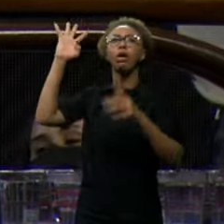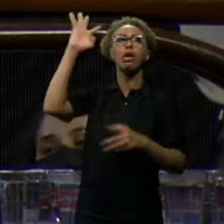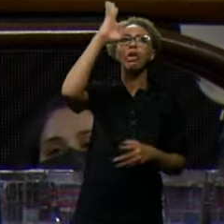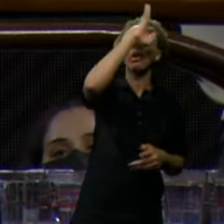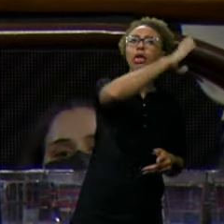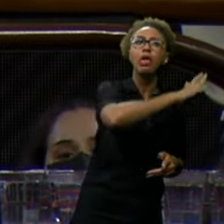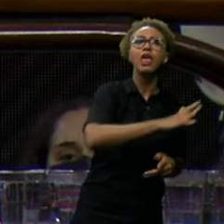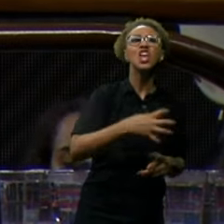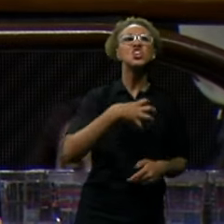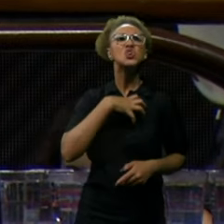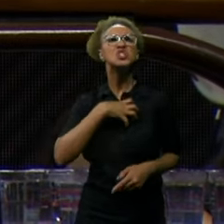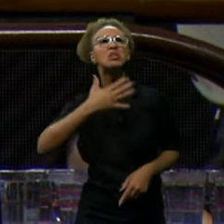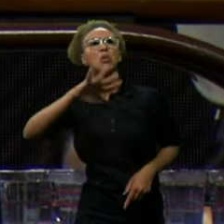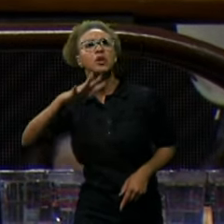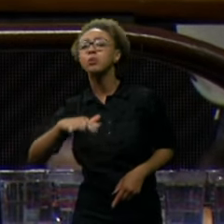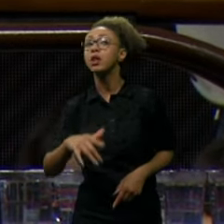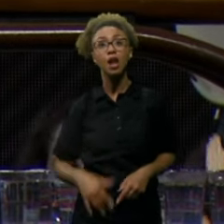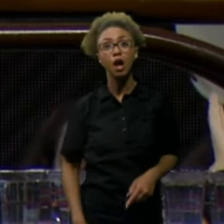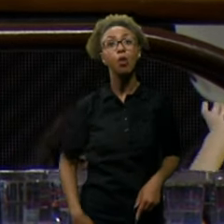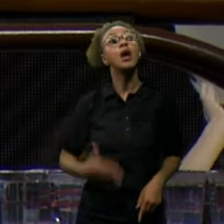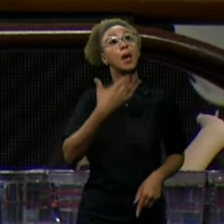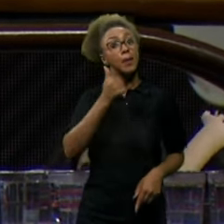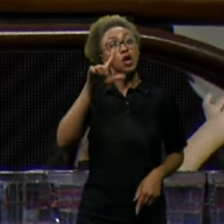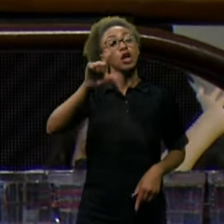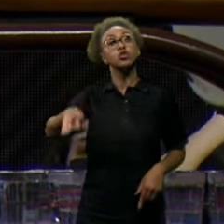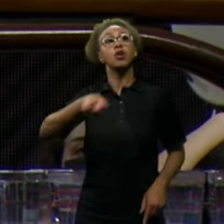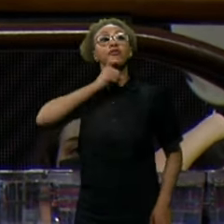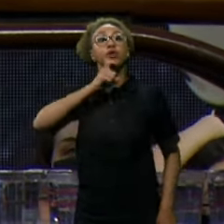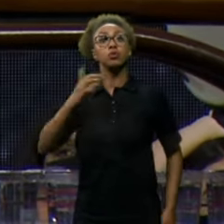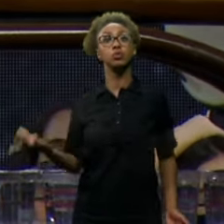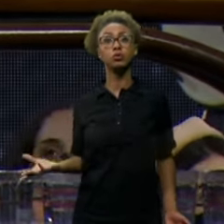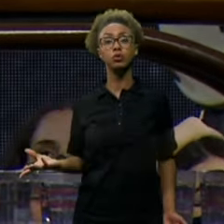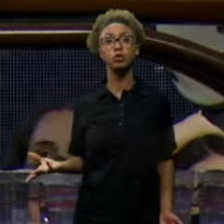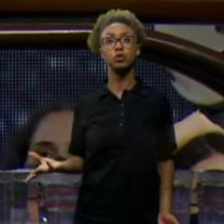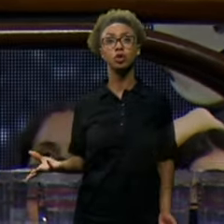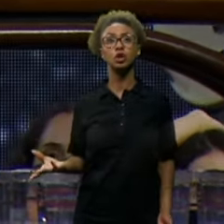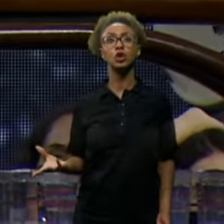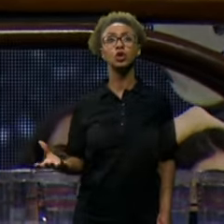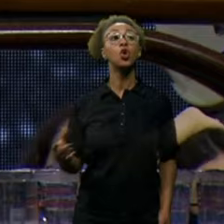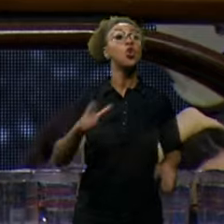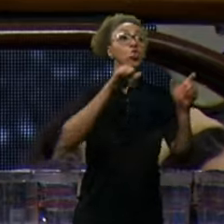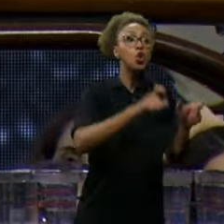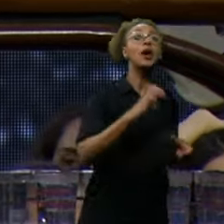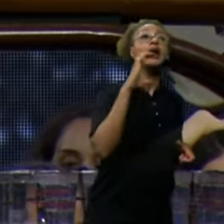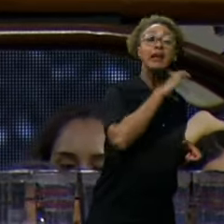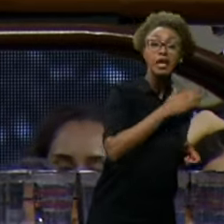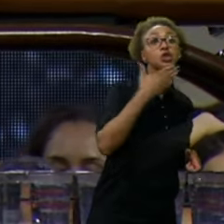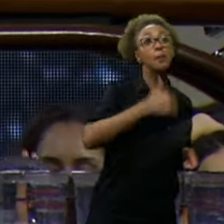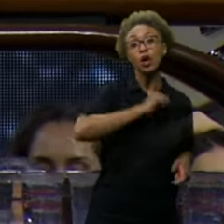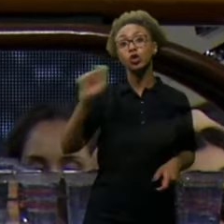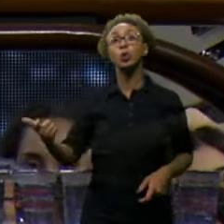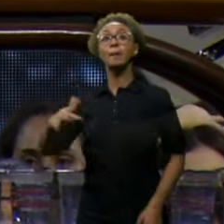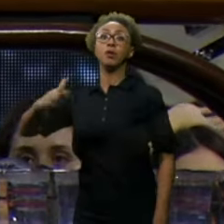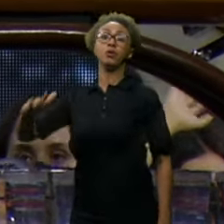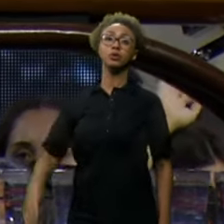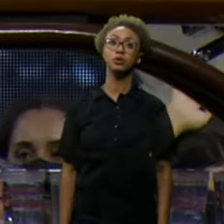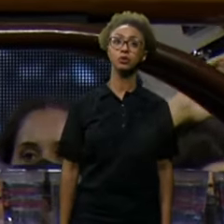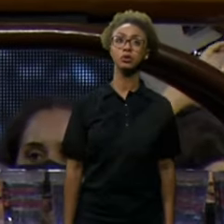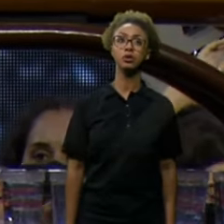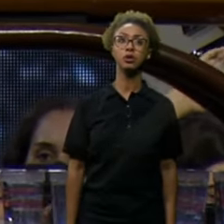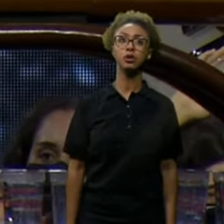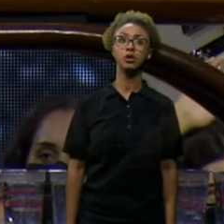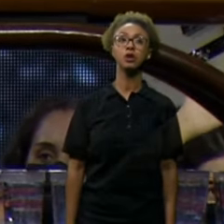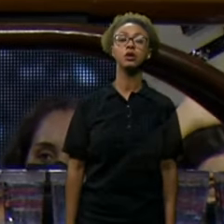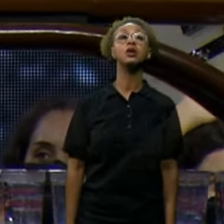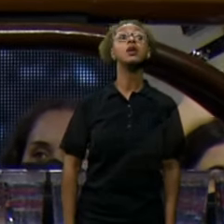é melhor tá no lugar frio do que tá no mordo é melhor tá no lugar tente do que tá no mordo Ele